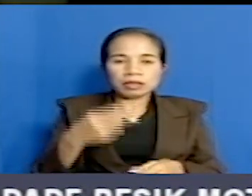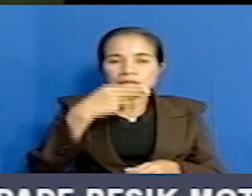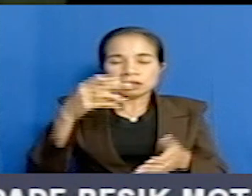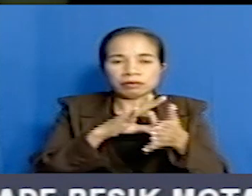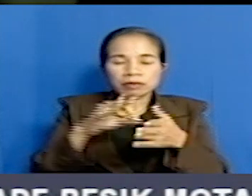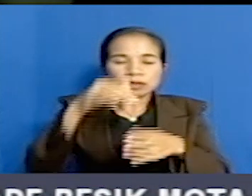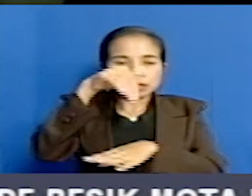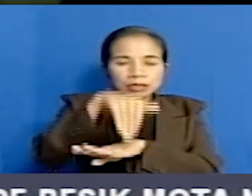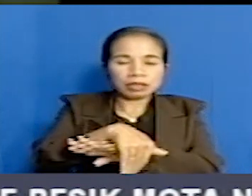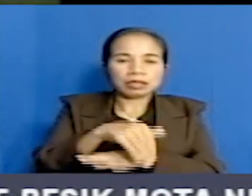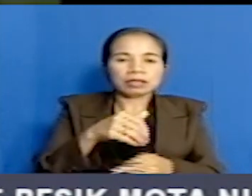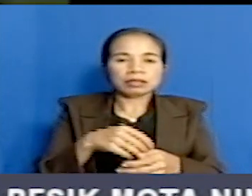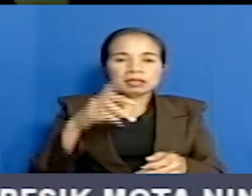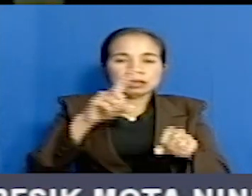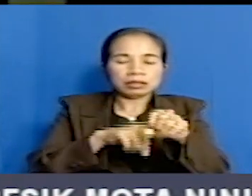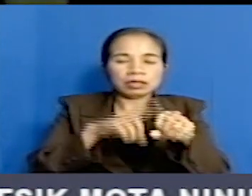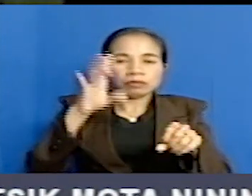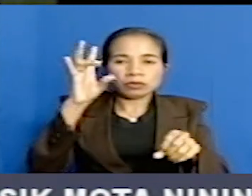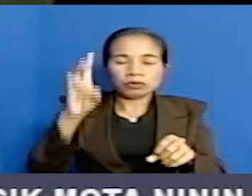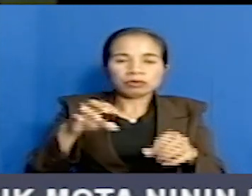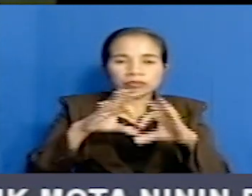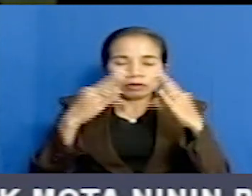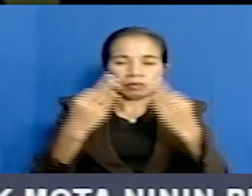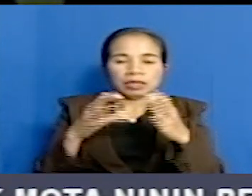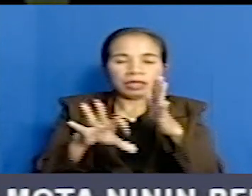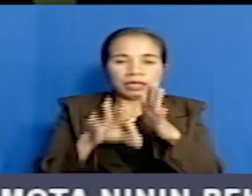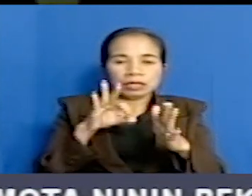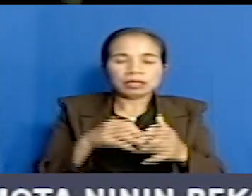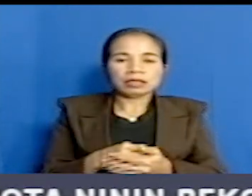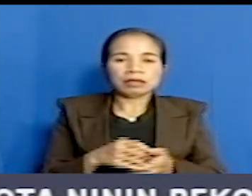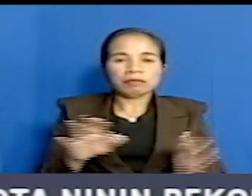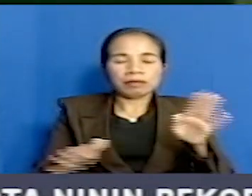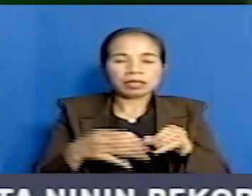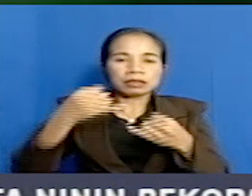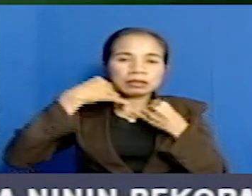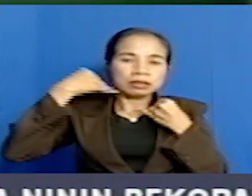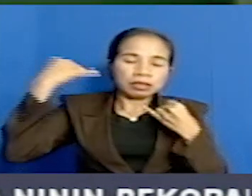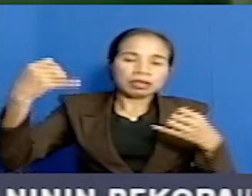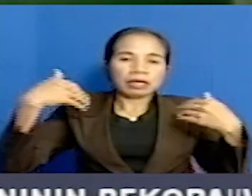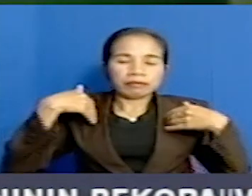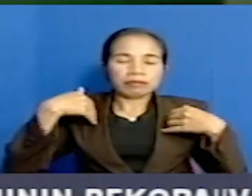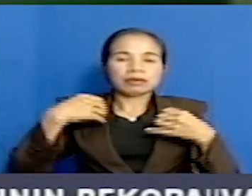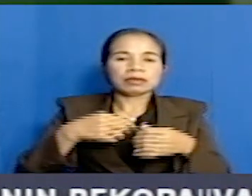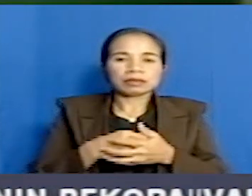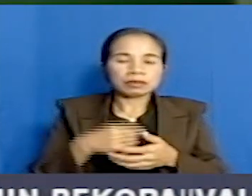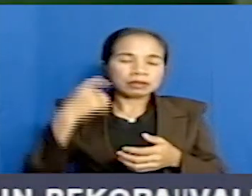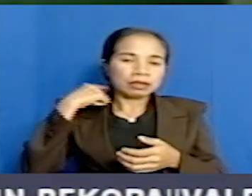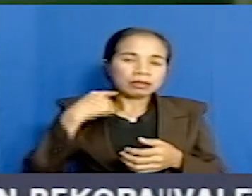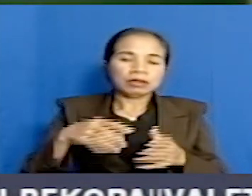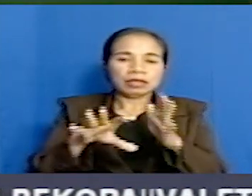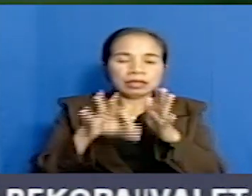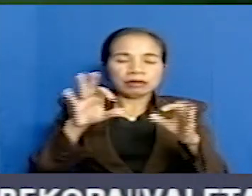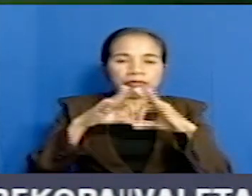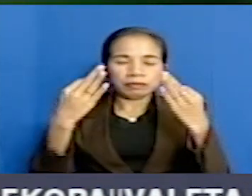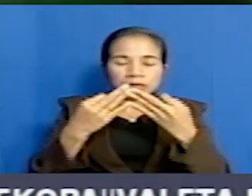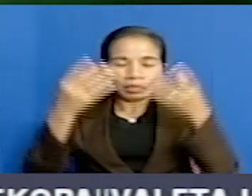Quinta-feira kalan toku hito balung, família hetan George Suarez dos Santos Mate Tali ia hela kakorok. A foi heta tia família